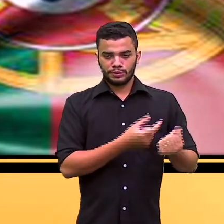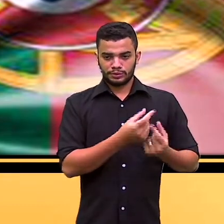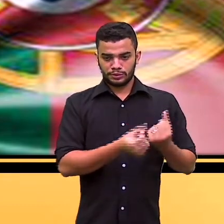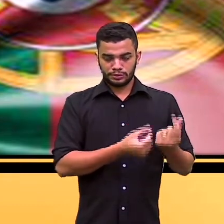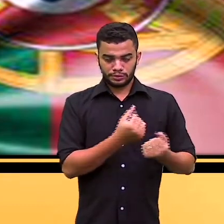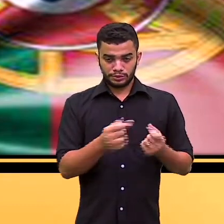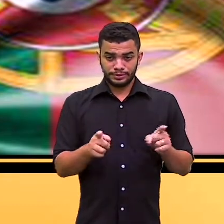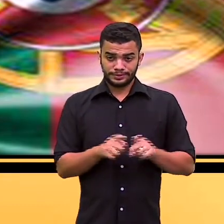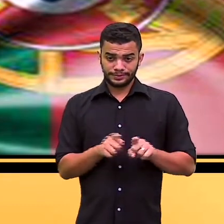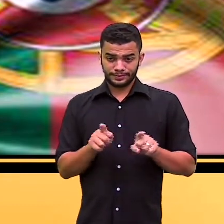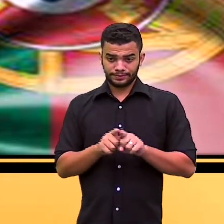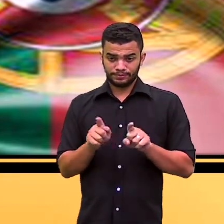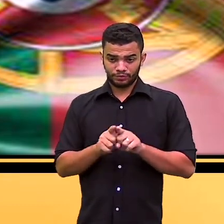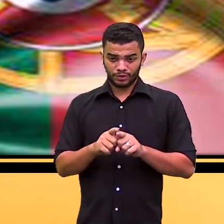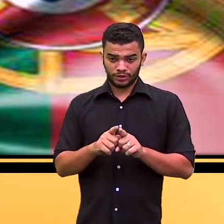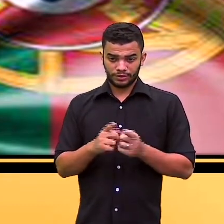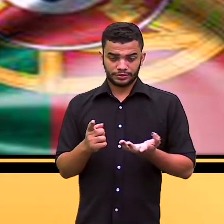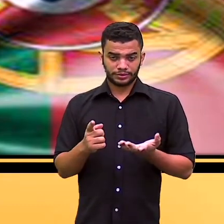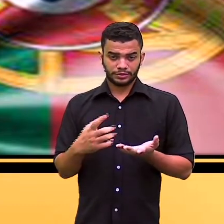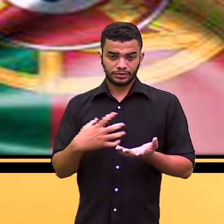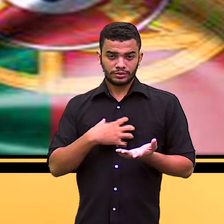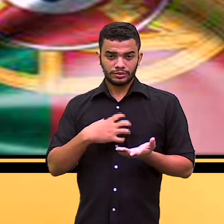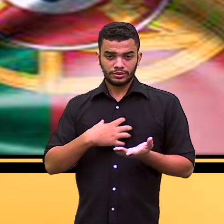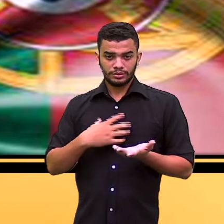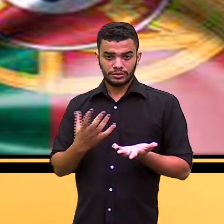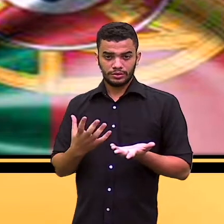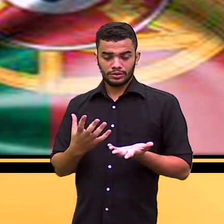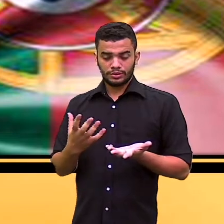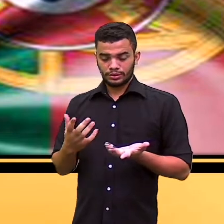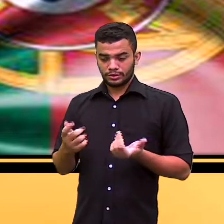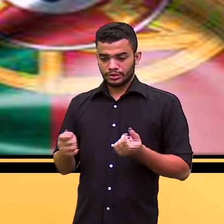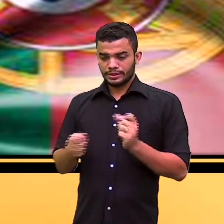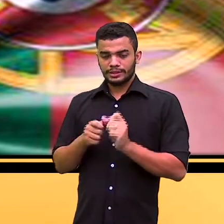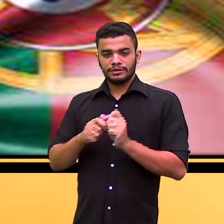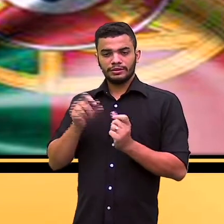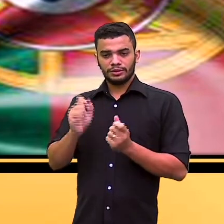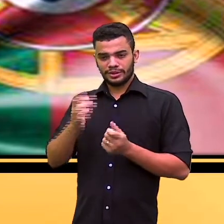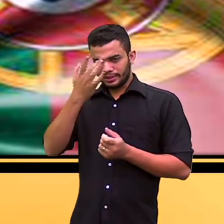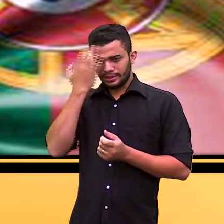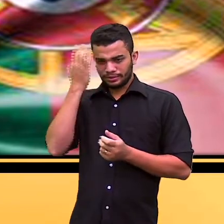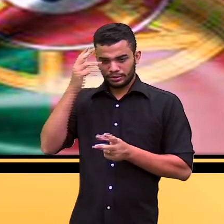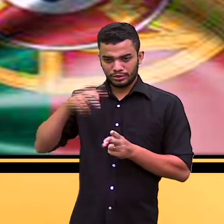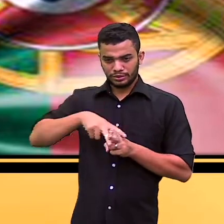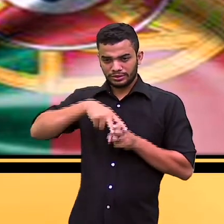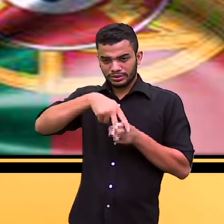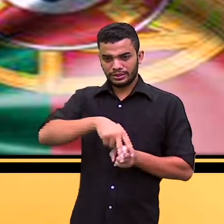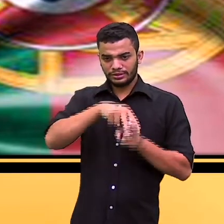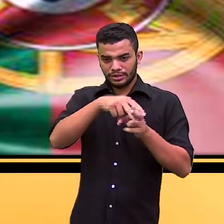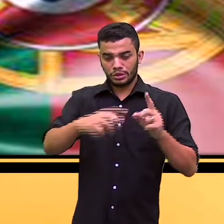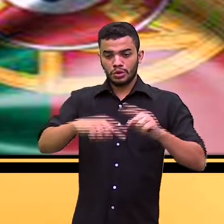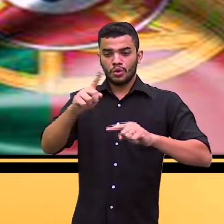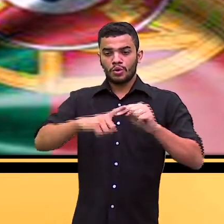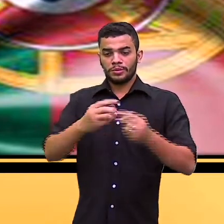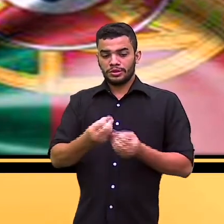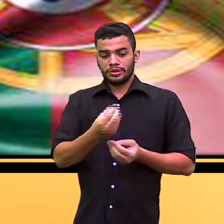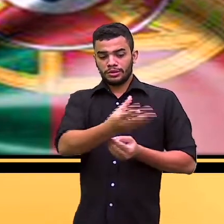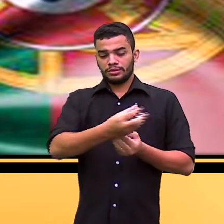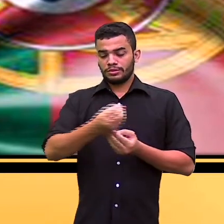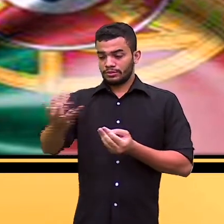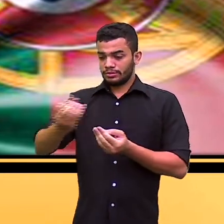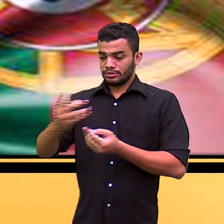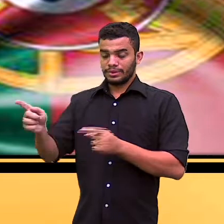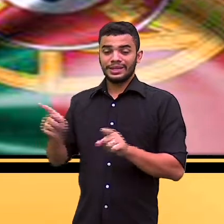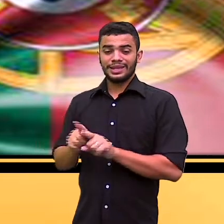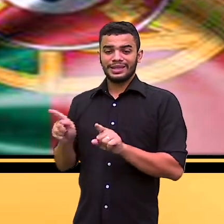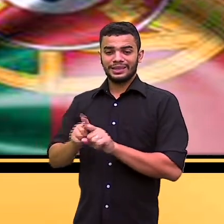que são as monções e os tropeiros, que estes tropeiros deixaram para a